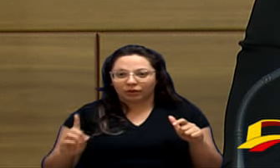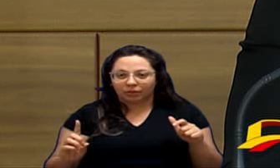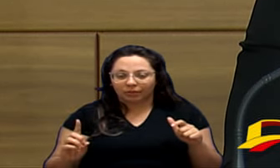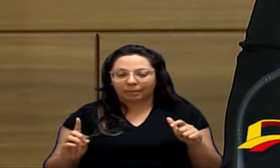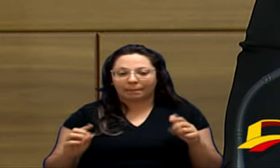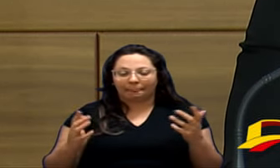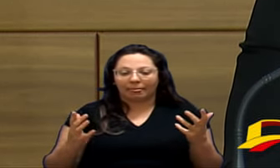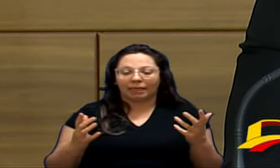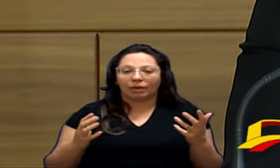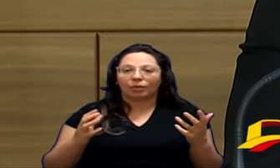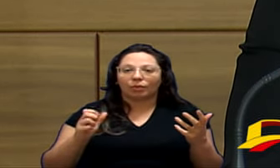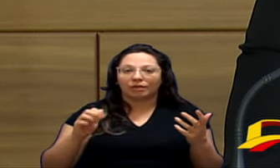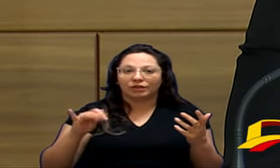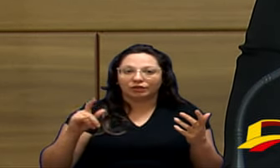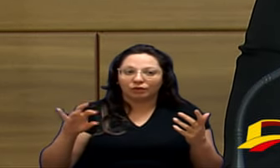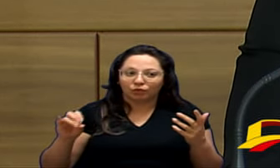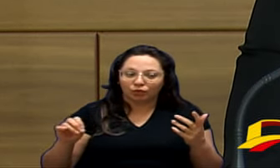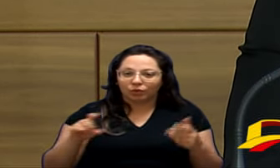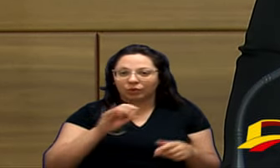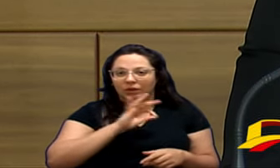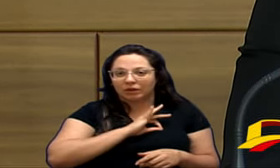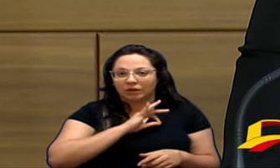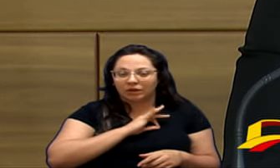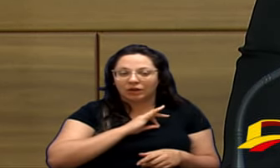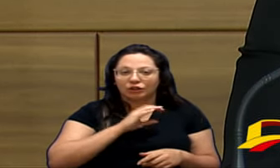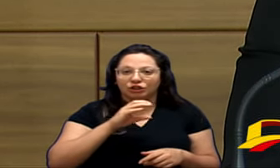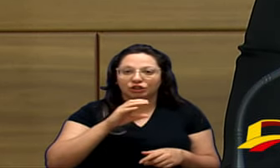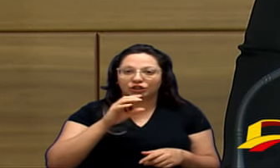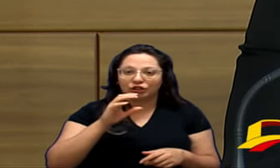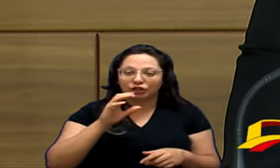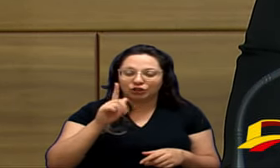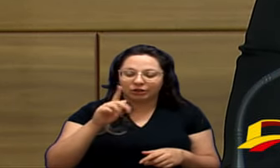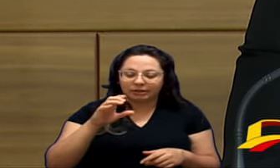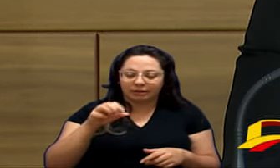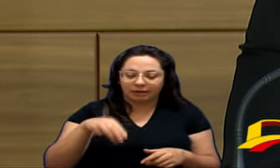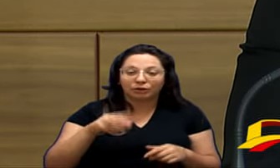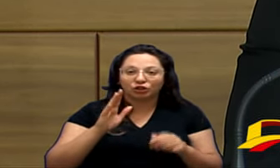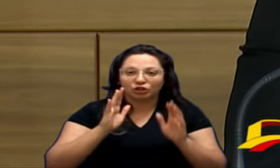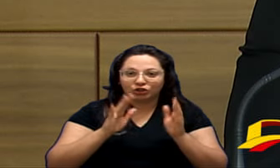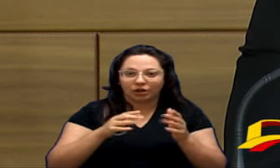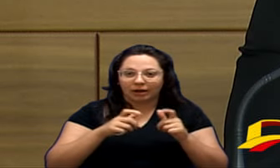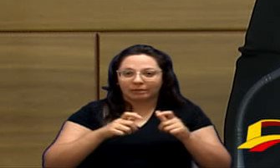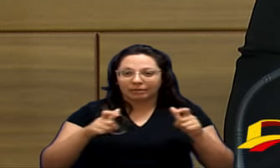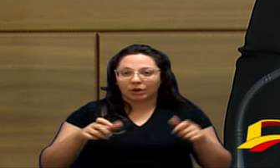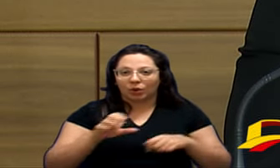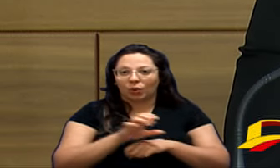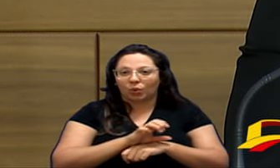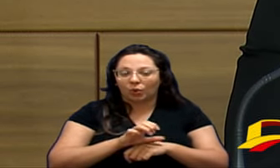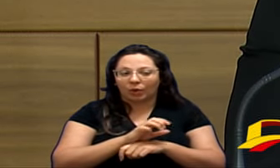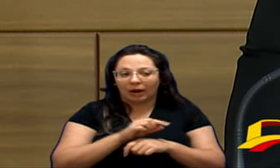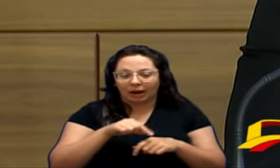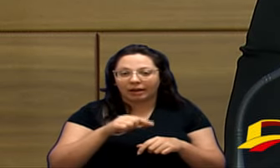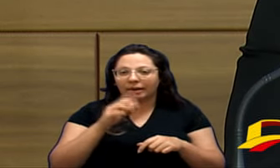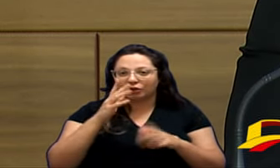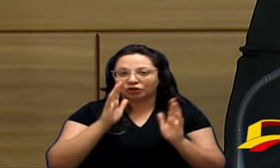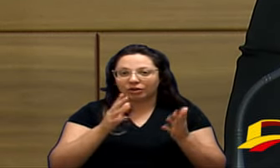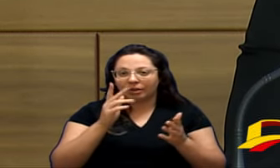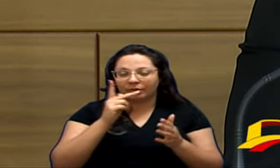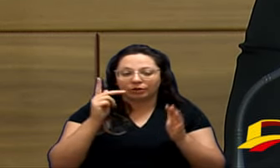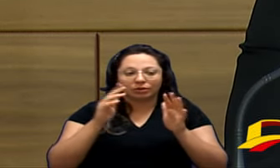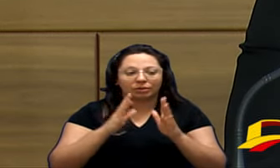então o efetivo da Guarda Civil ele já está aumentando né Nós temos um concurso público que já houve a classificação